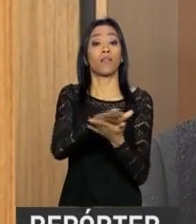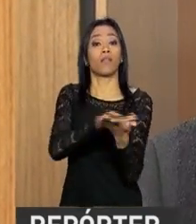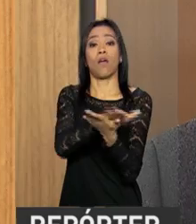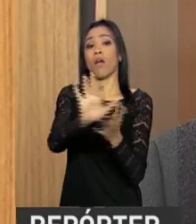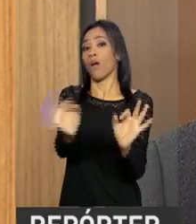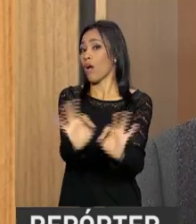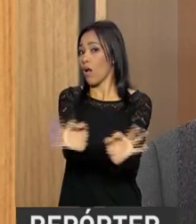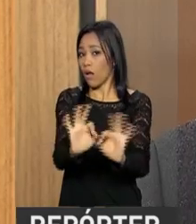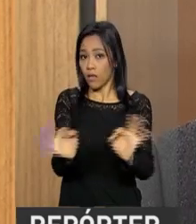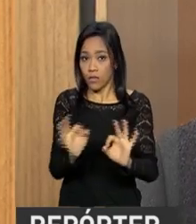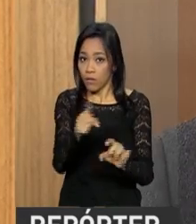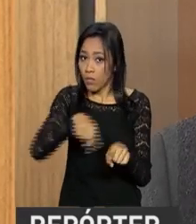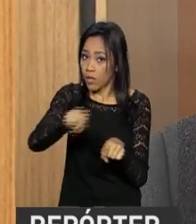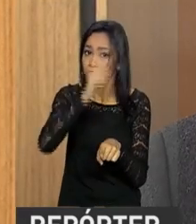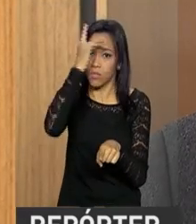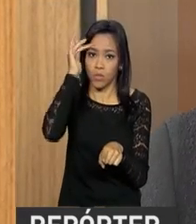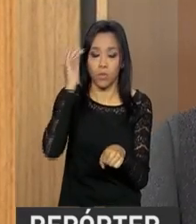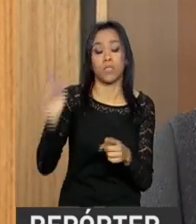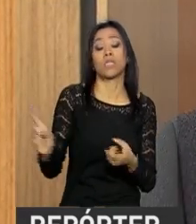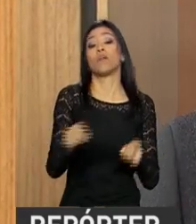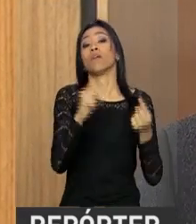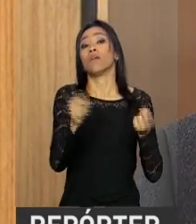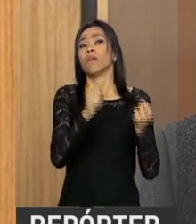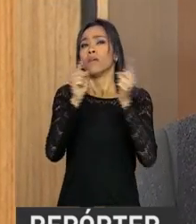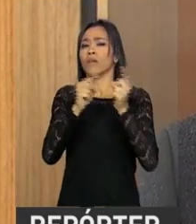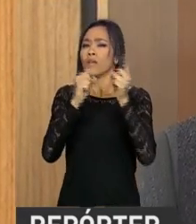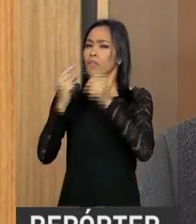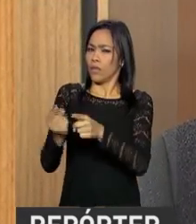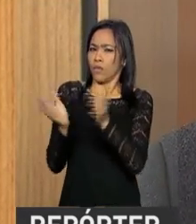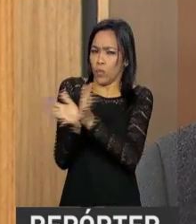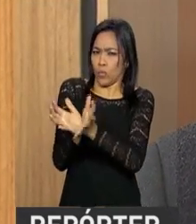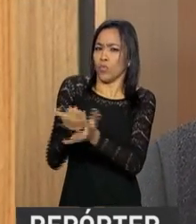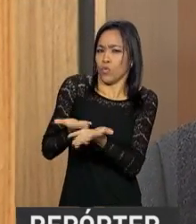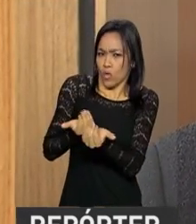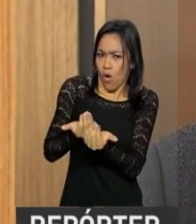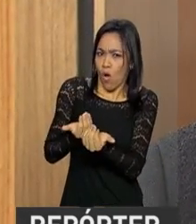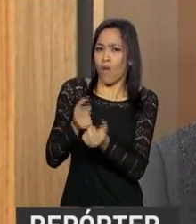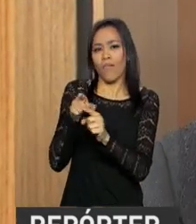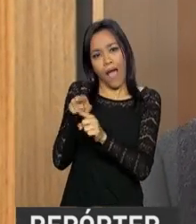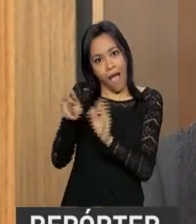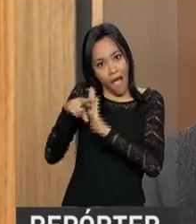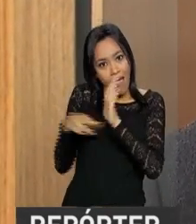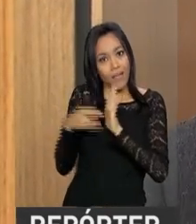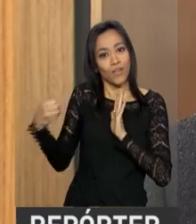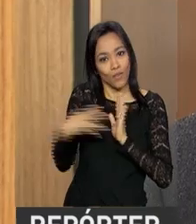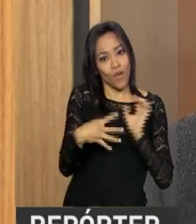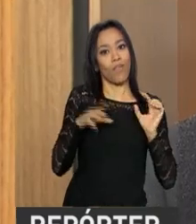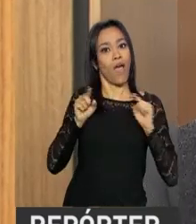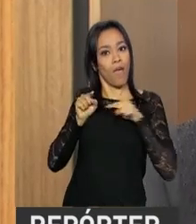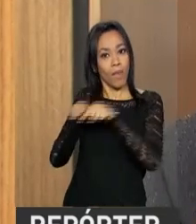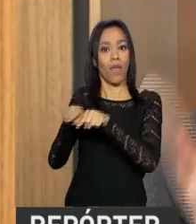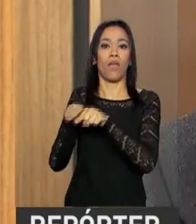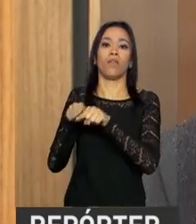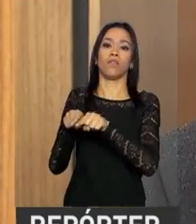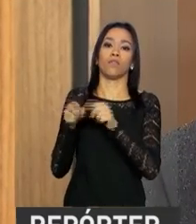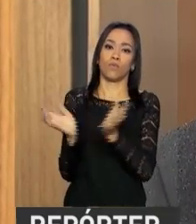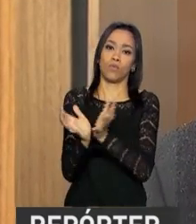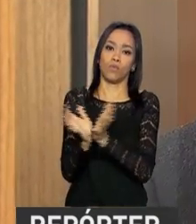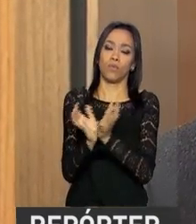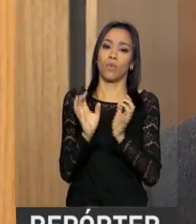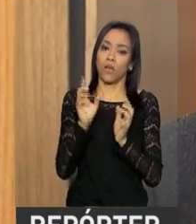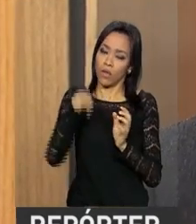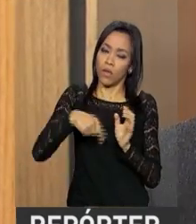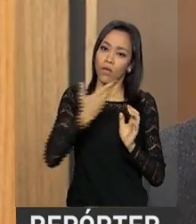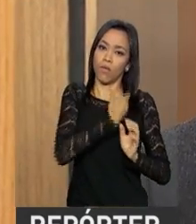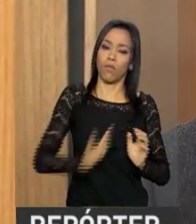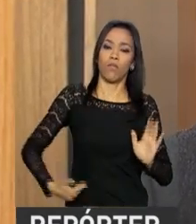absolutamente nada para essas pessoas. Tem as pessoas mais jovens que aí vão se aplicar as regras novas que, não só é o que o governo vai